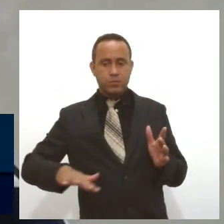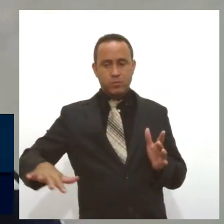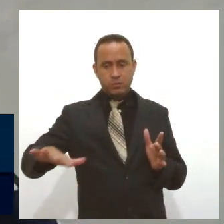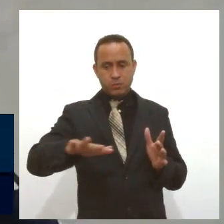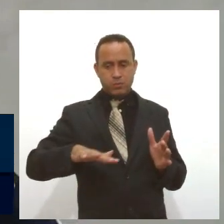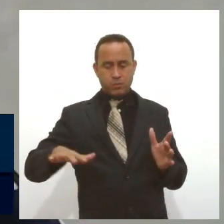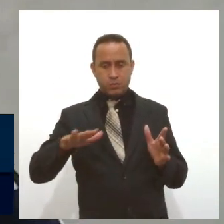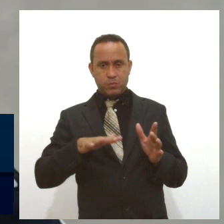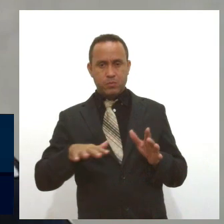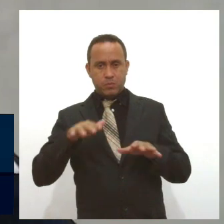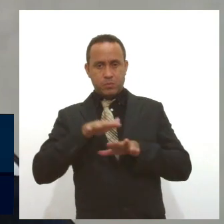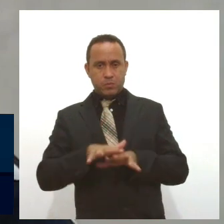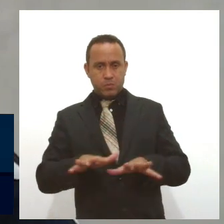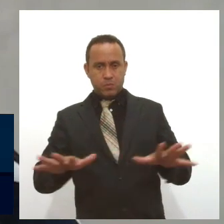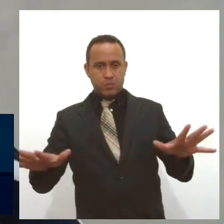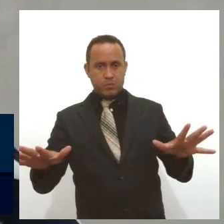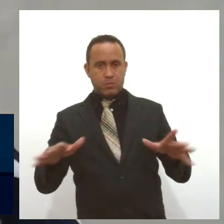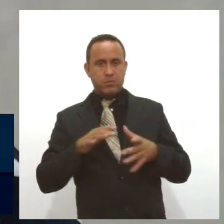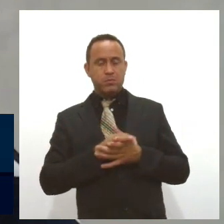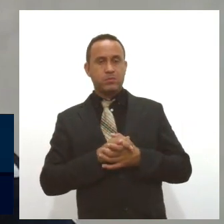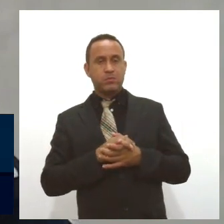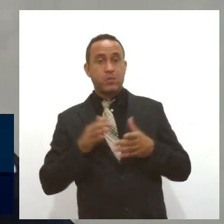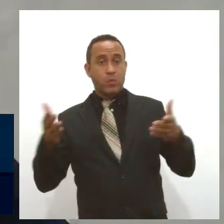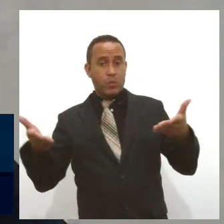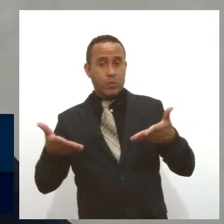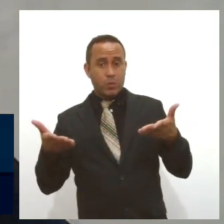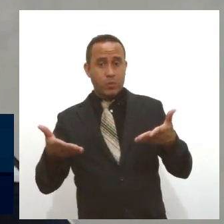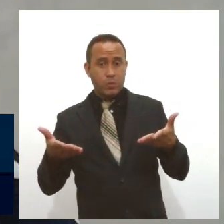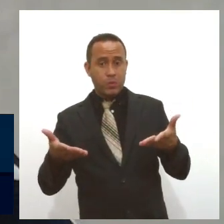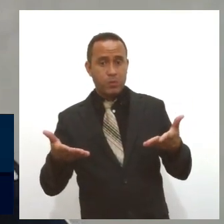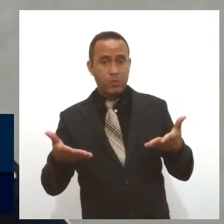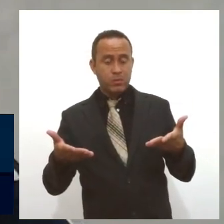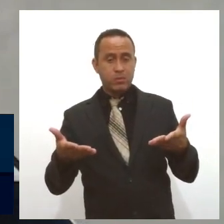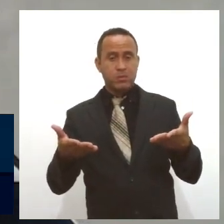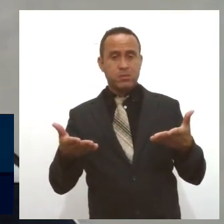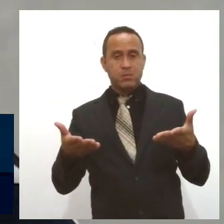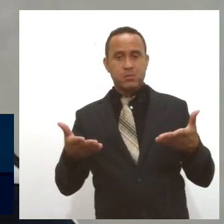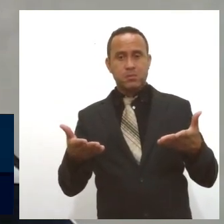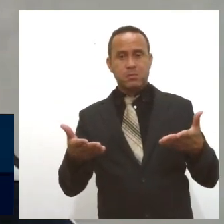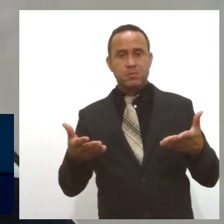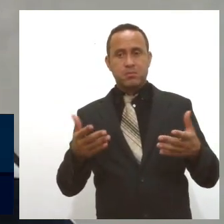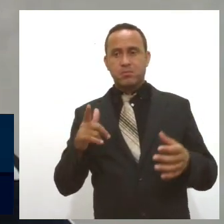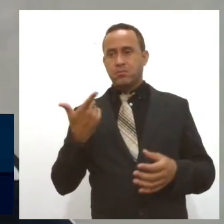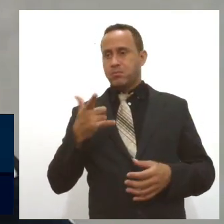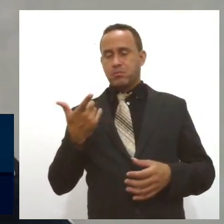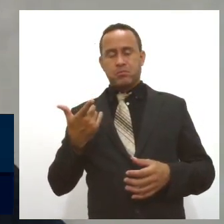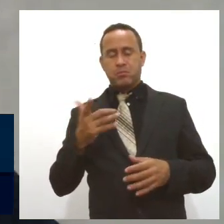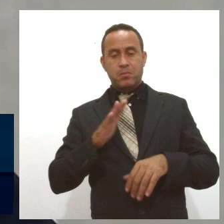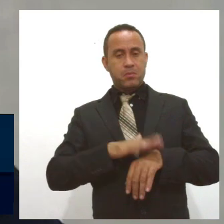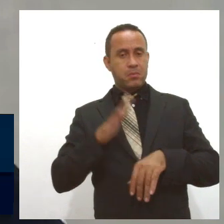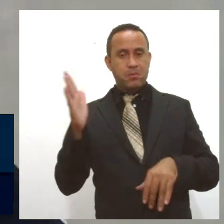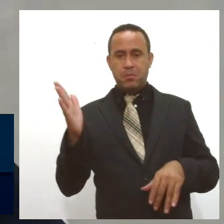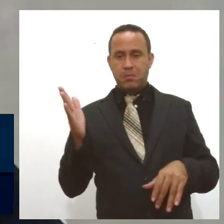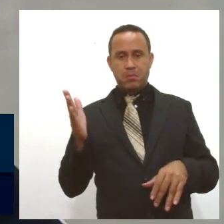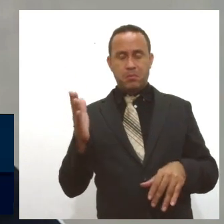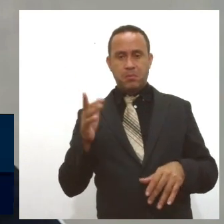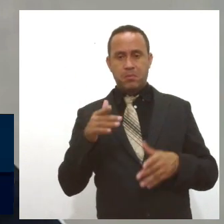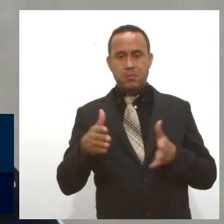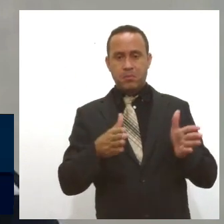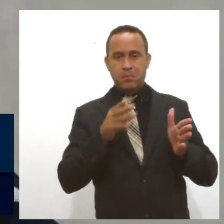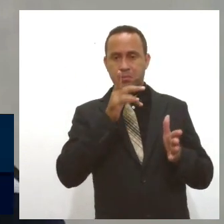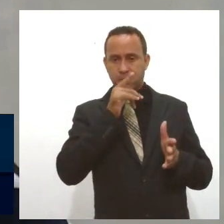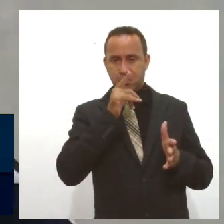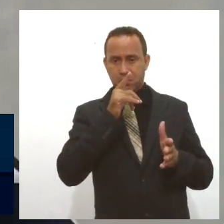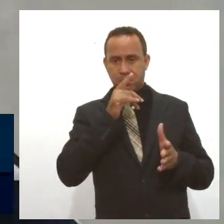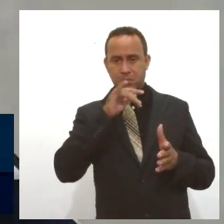sua extensão, no entorno. E hoje praticamente inexiste. Se houvesse